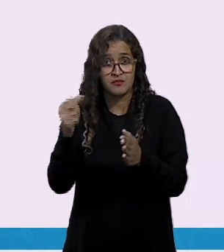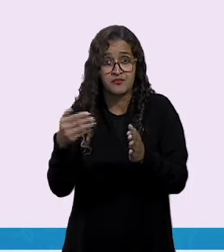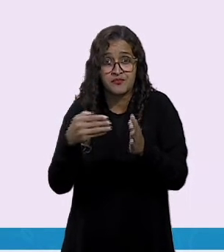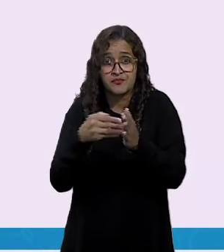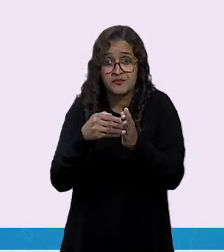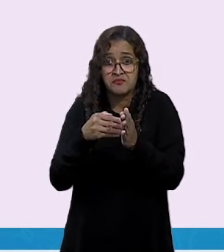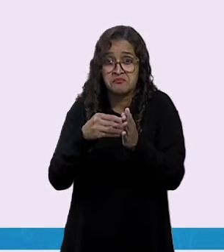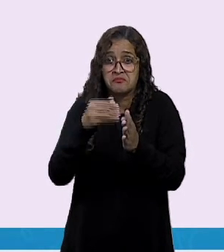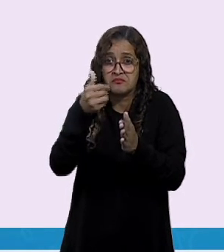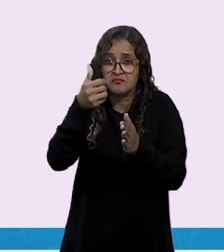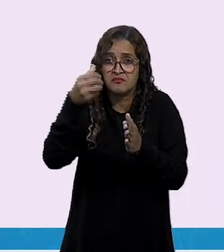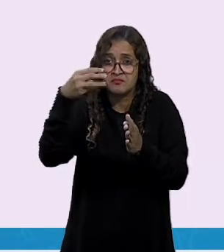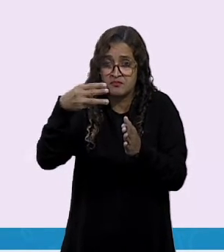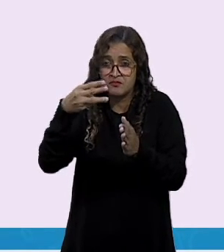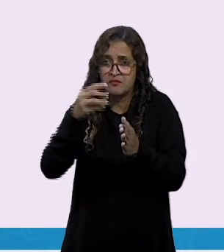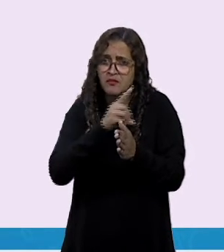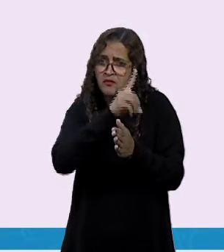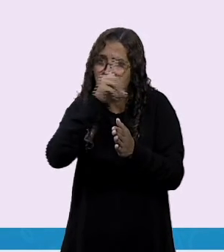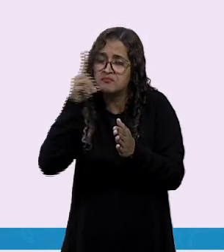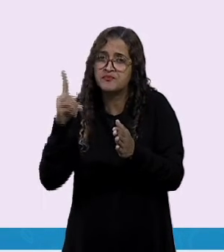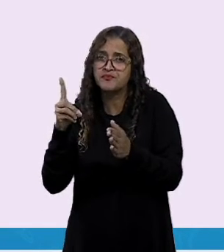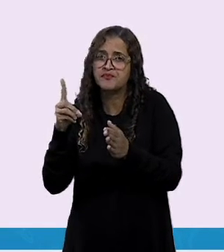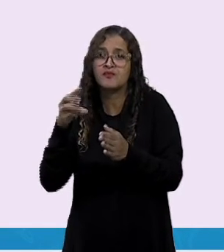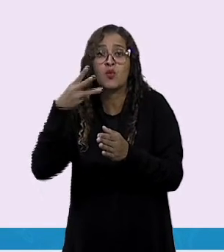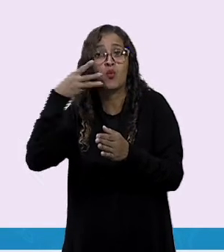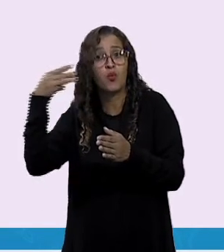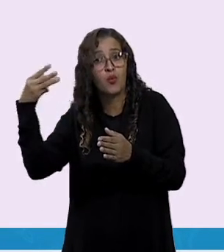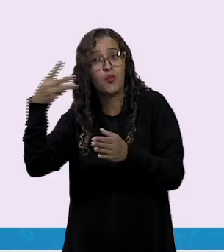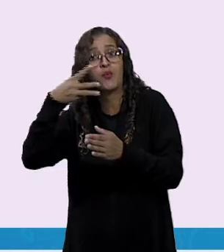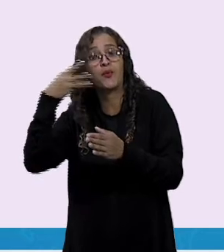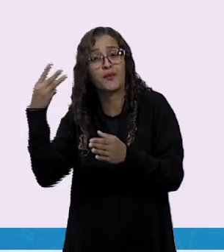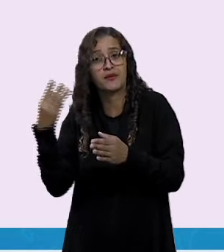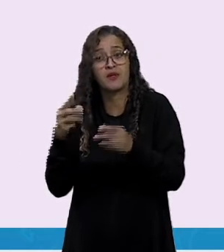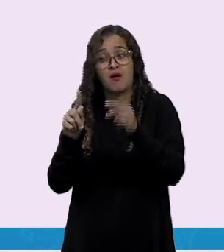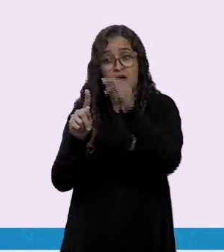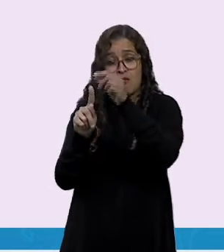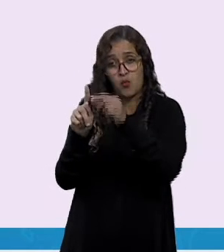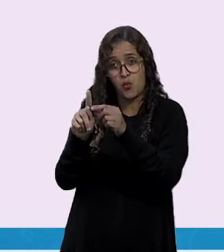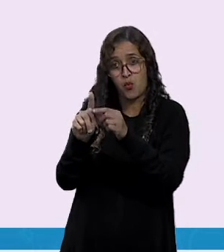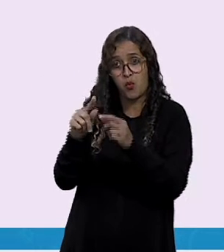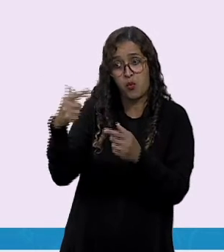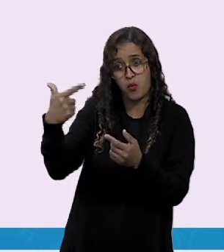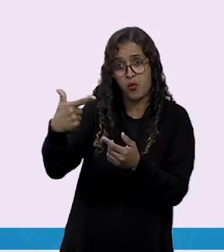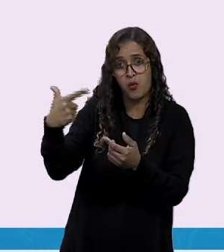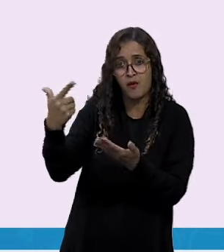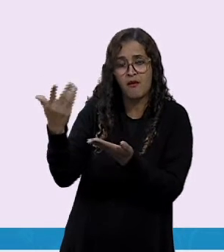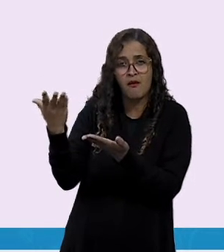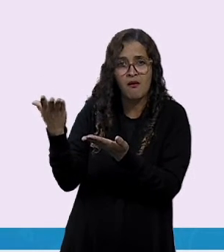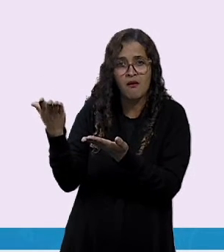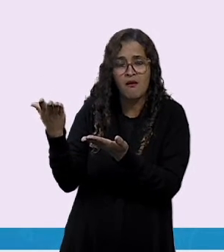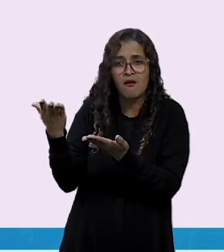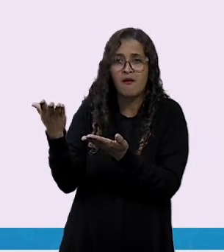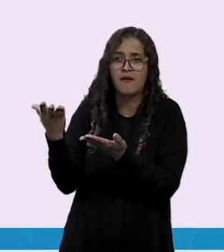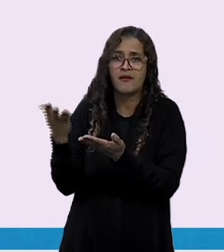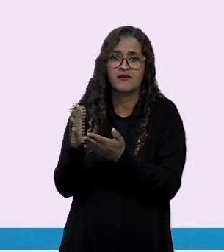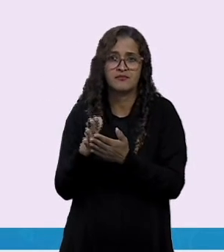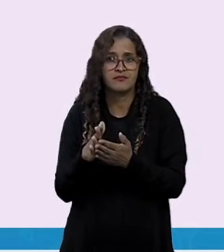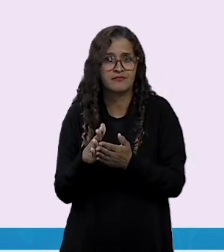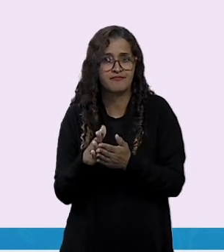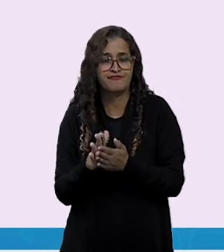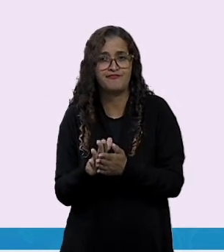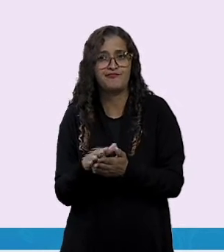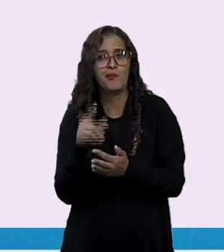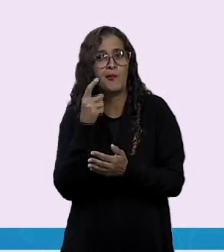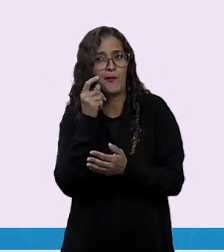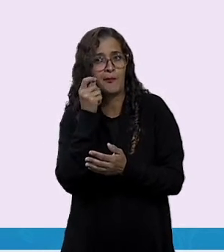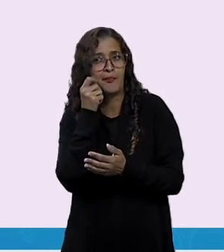o nascimento. Aí a gente tem o gato também, que é 2 meses. Agora, olha aqui porque que a gente tem tanto rato